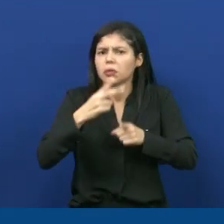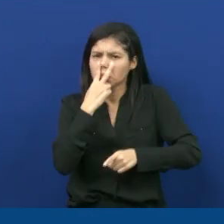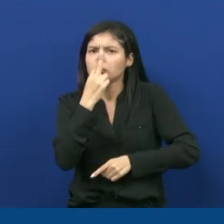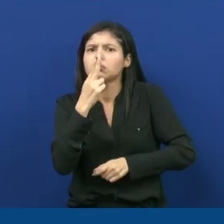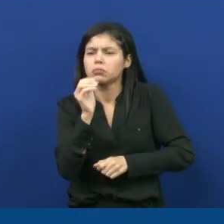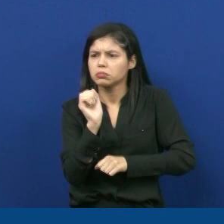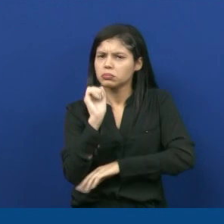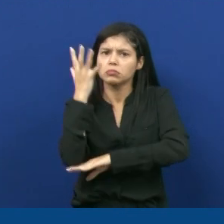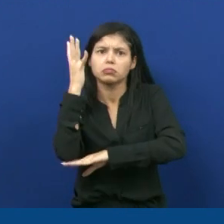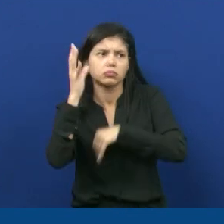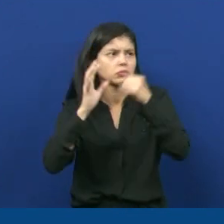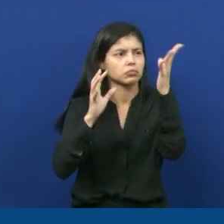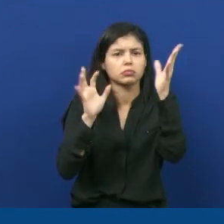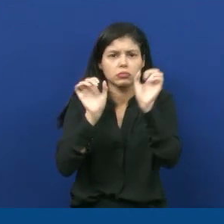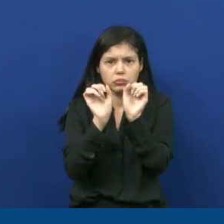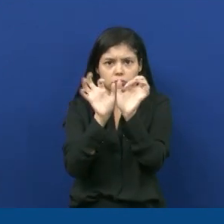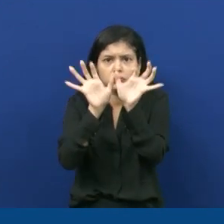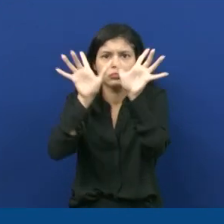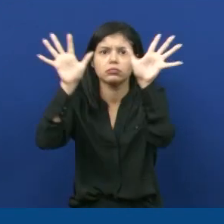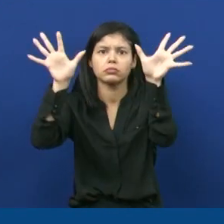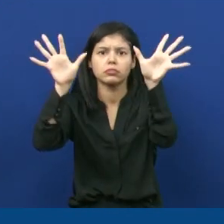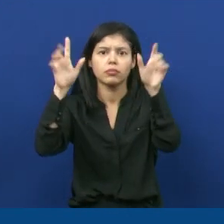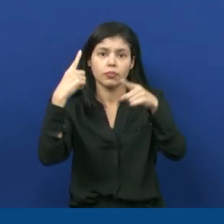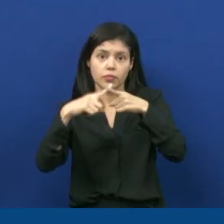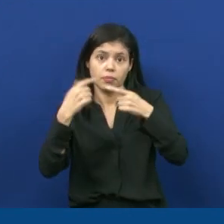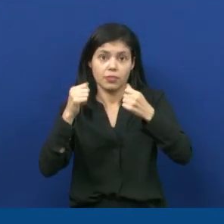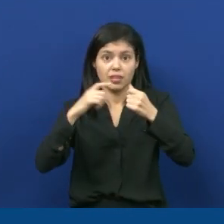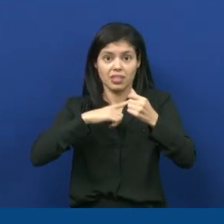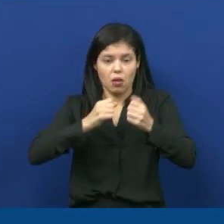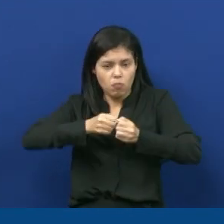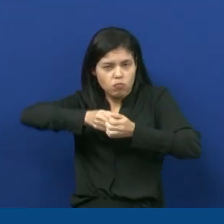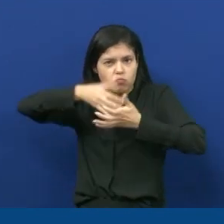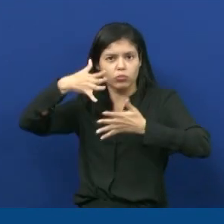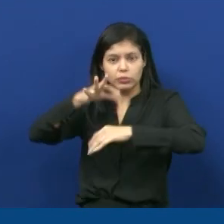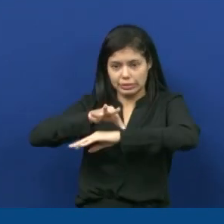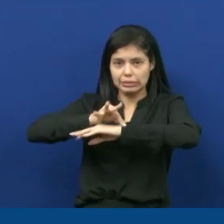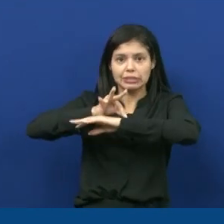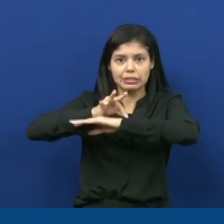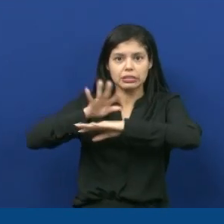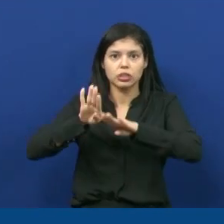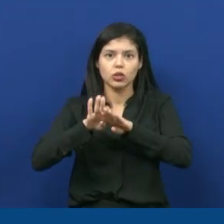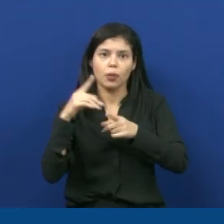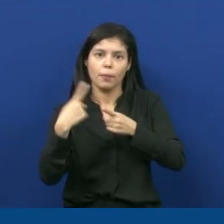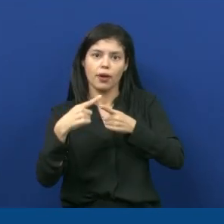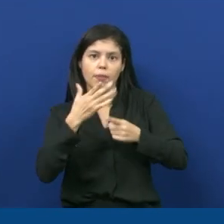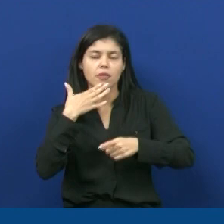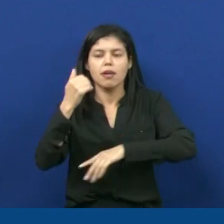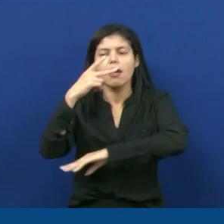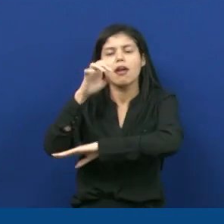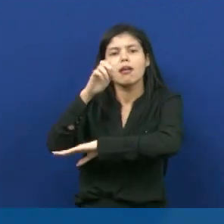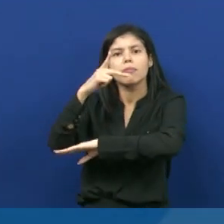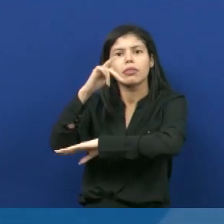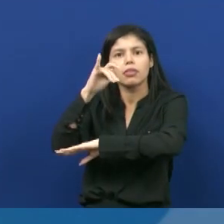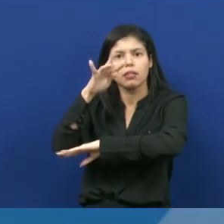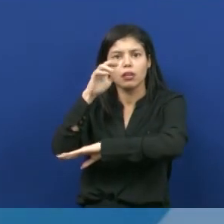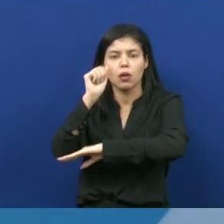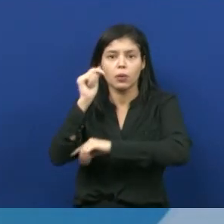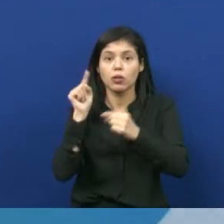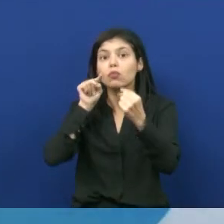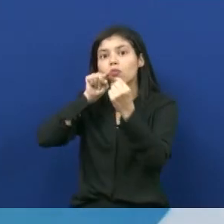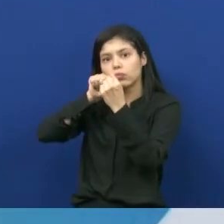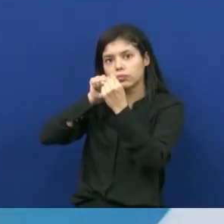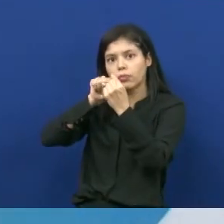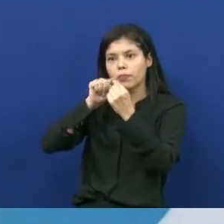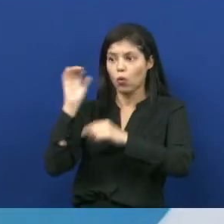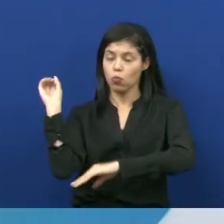árvore? Ele precisa ter uma maior quantidade possível de tecido epitelial, exatamente para que tenha área de contato entre